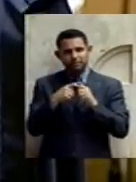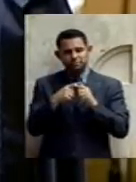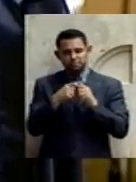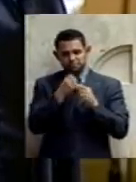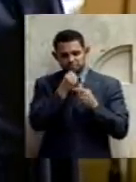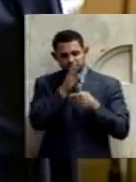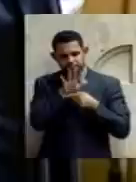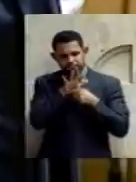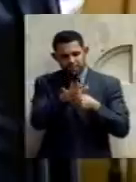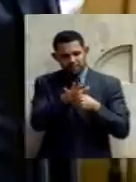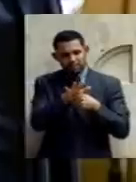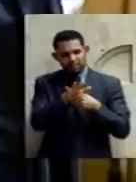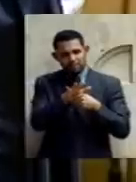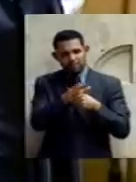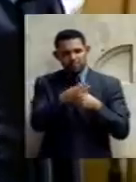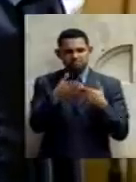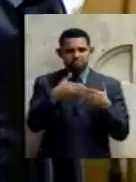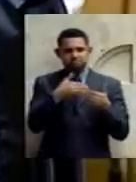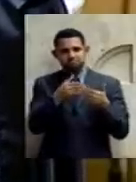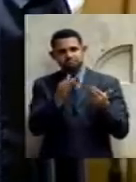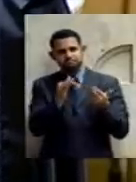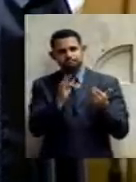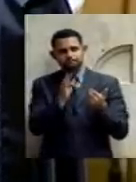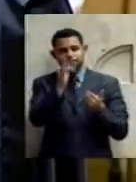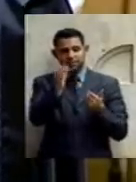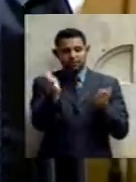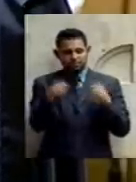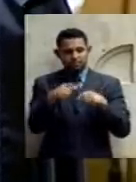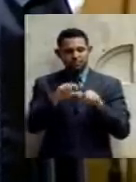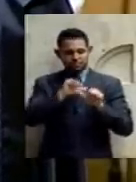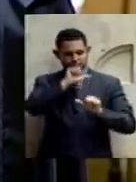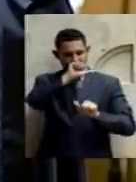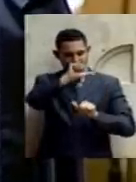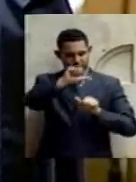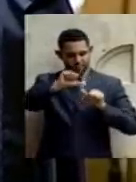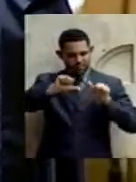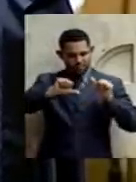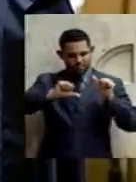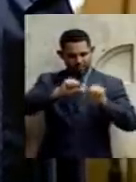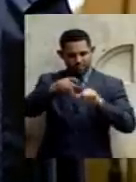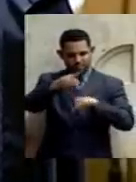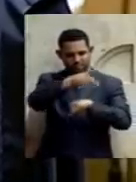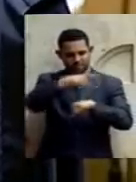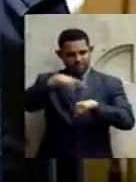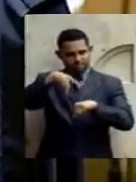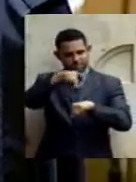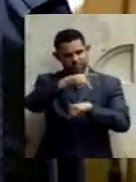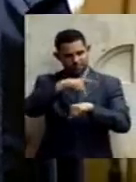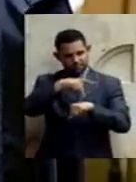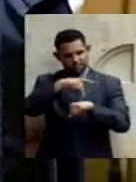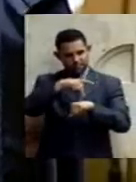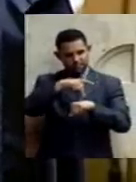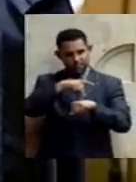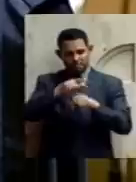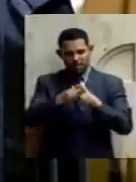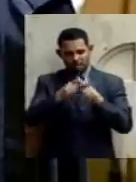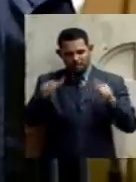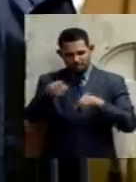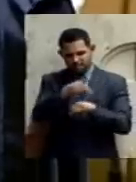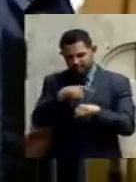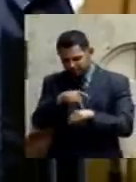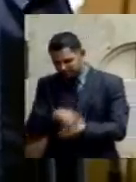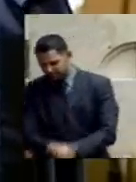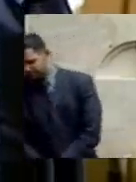feitoria, o destino tratou de nos transformar em uma nação, presidenta Dilma. Uma grande